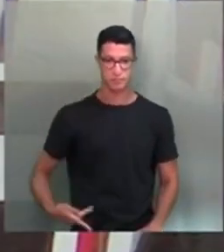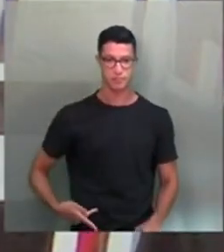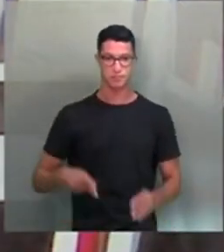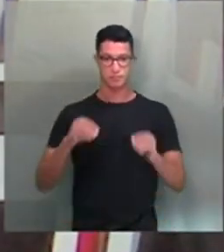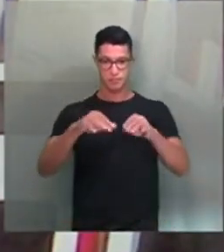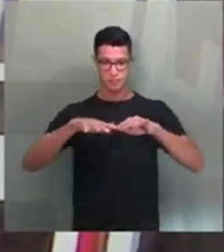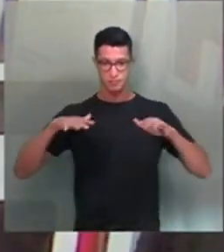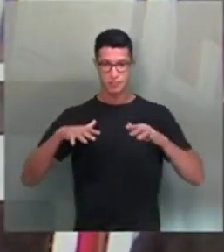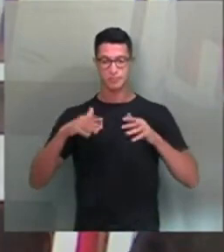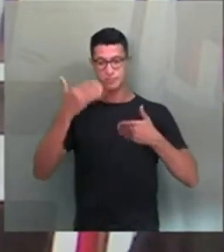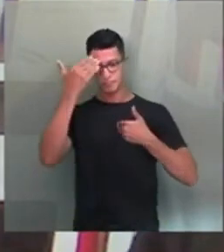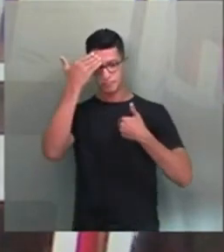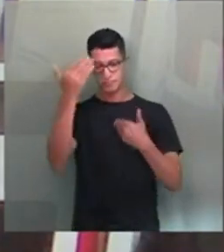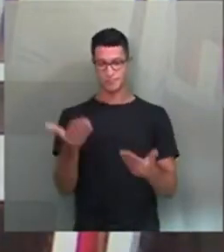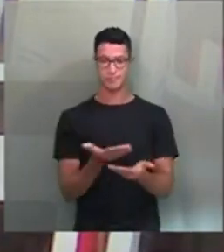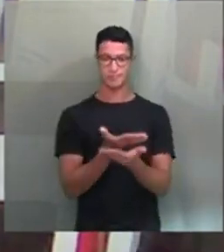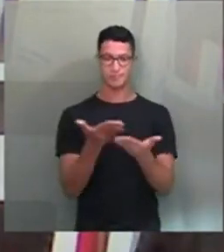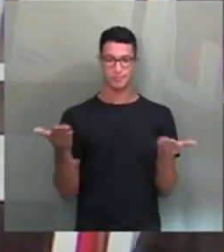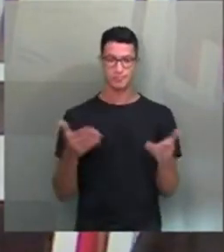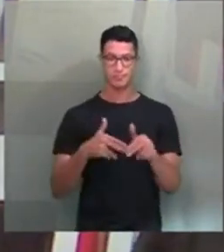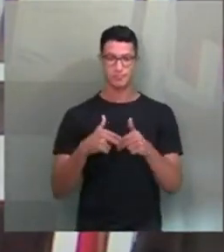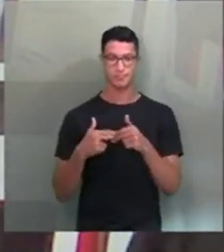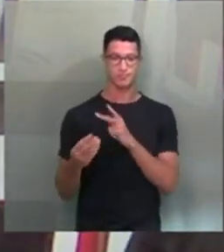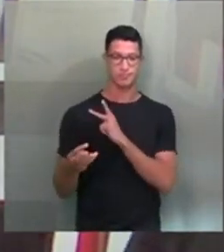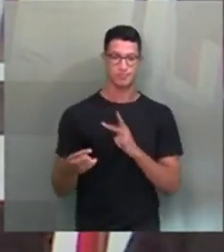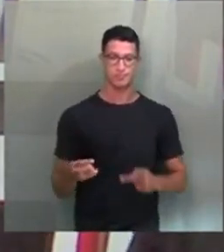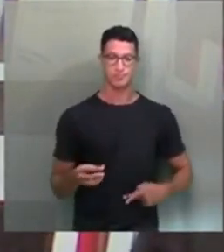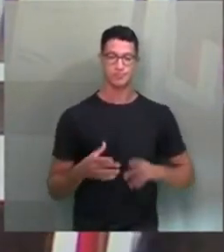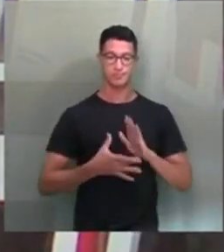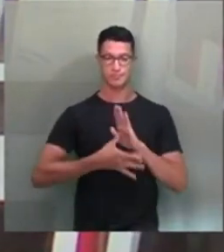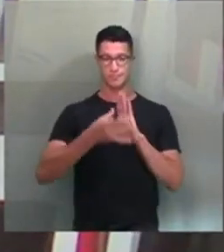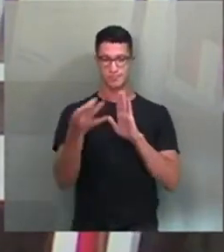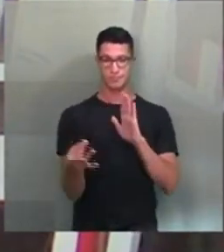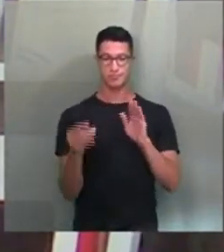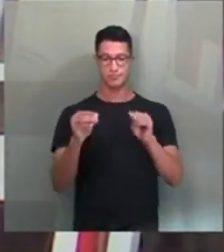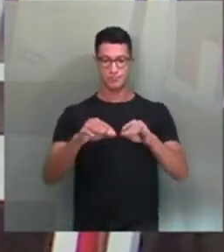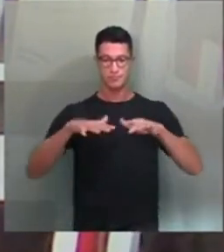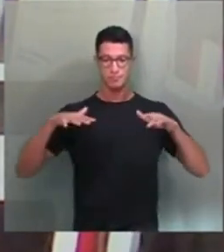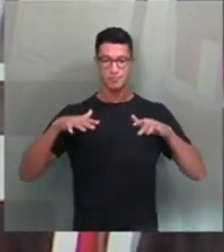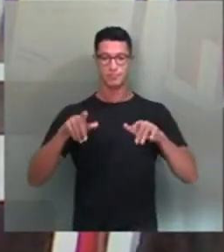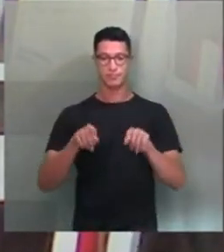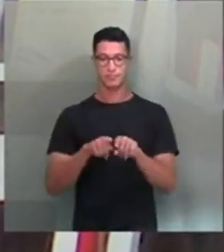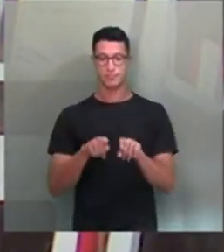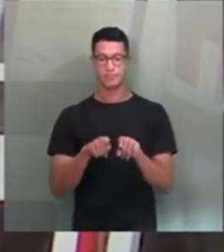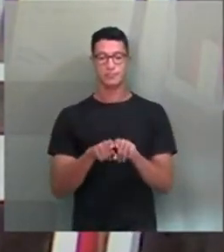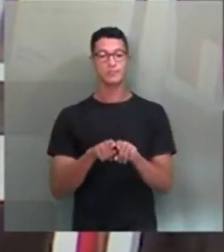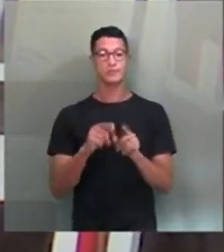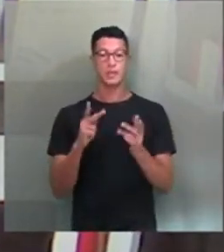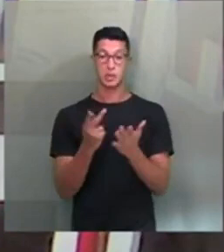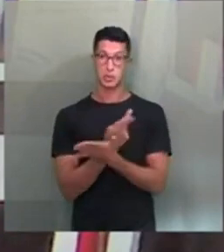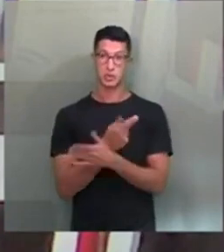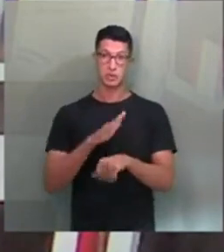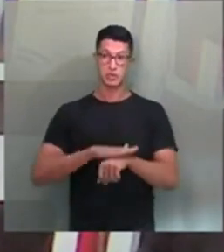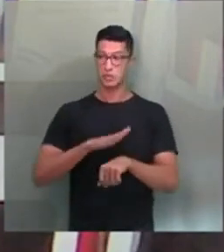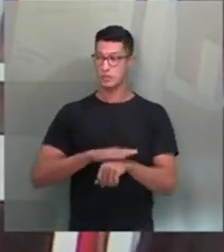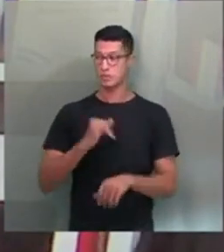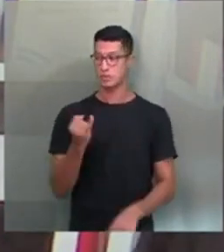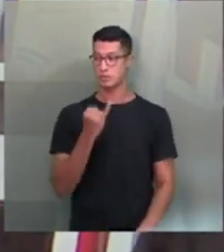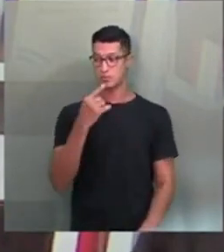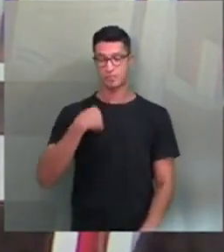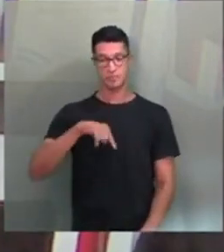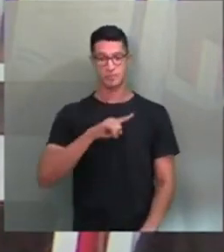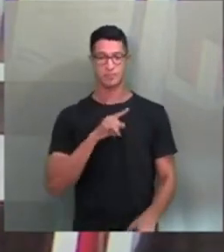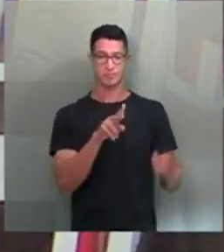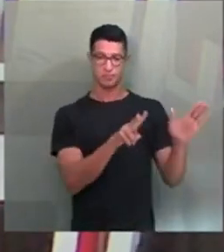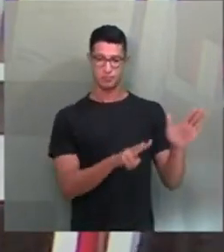SOCICOM, agradeço a Vossa Excelência pela presidência e pelo requerimento dessa sessão, que acontece num momento muito oportuno, porque estamos na